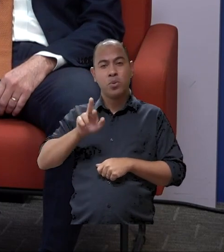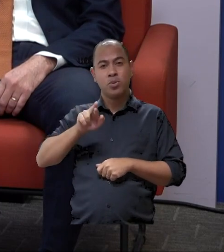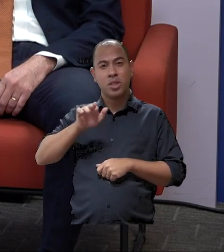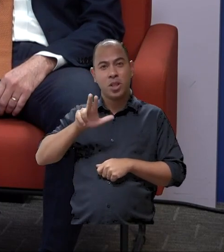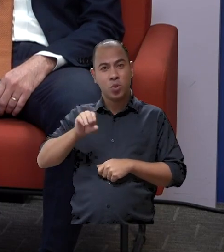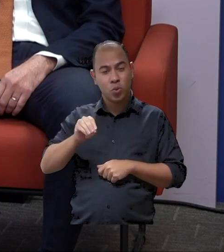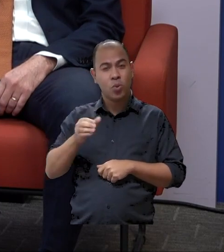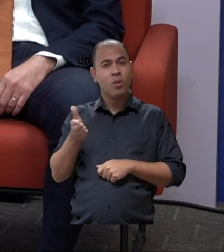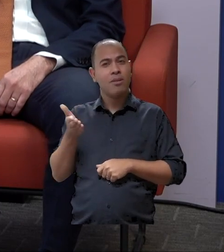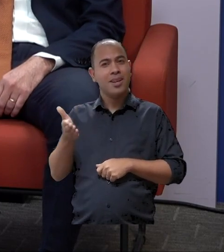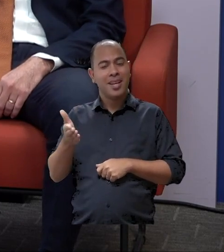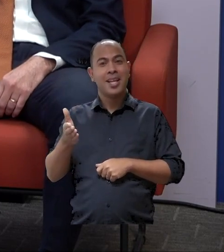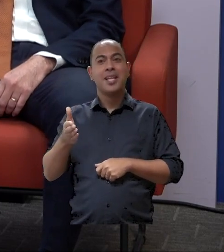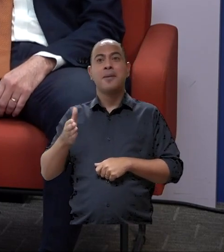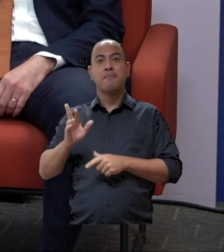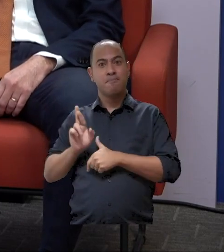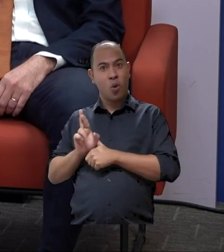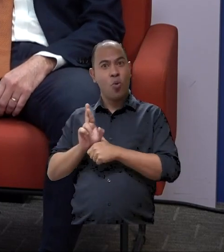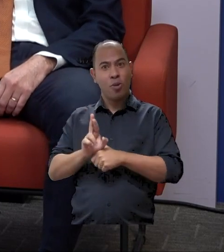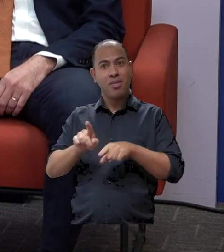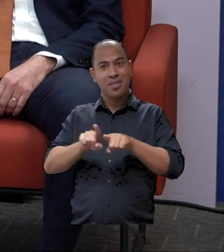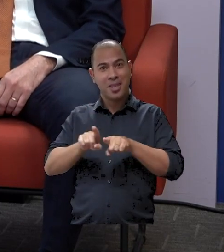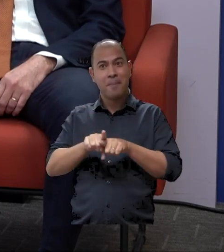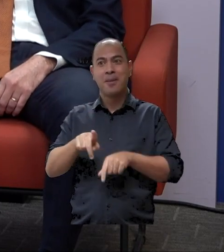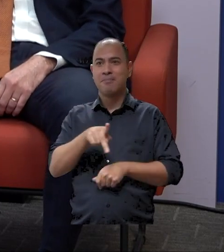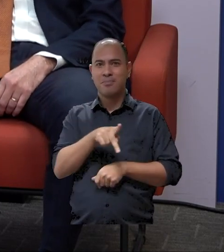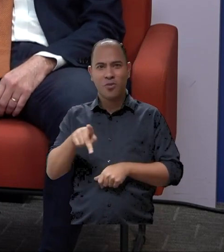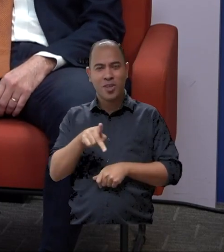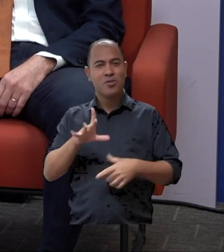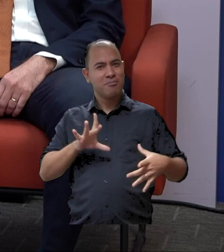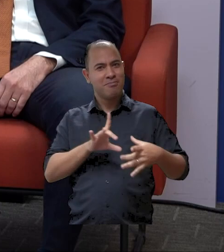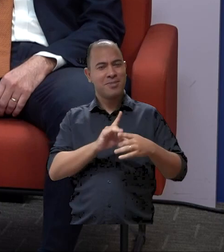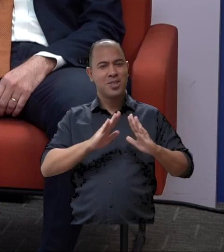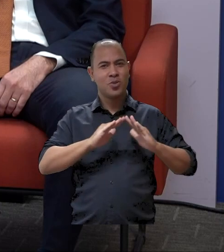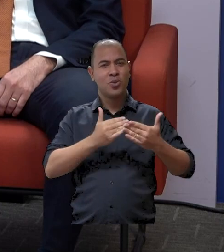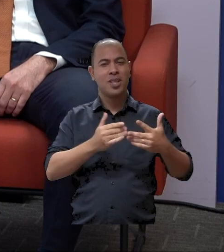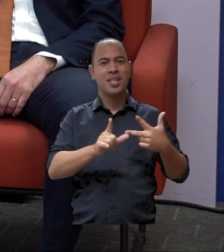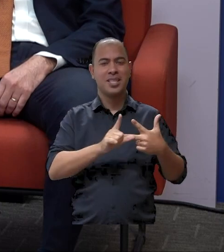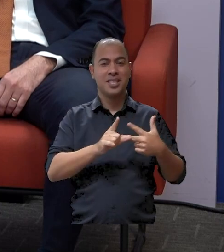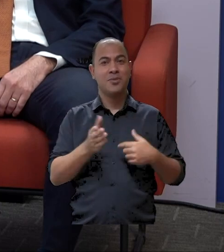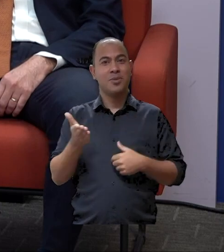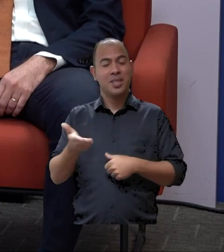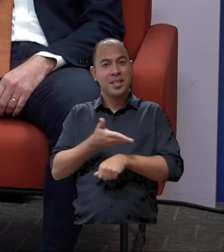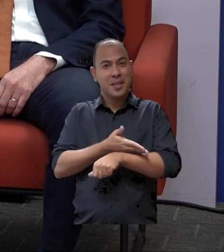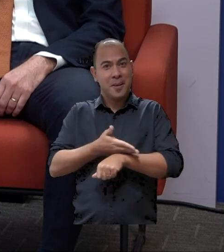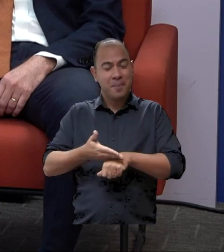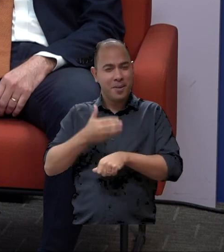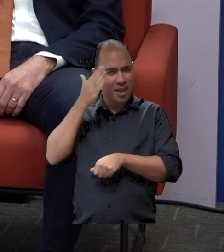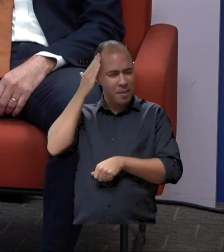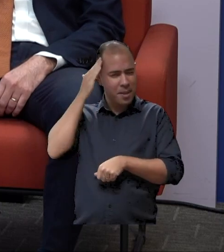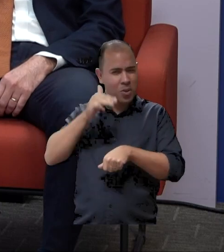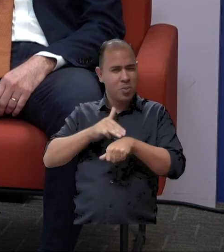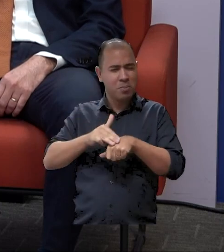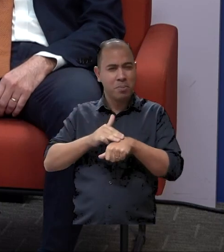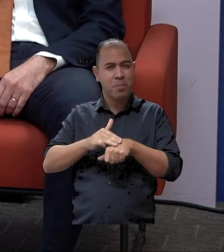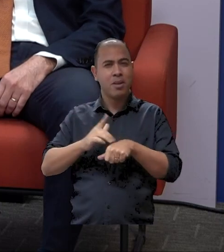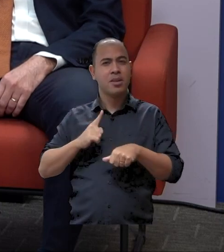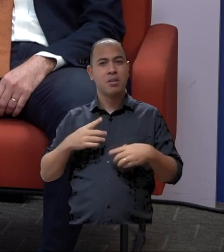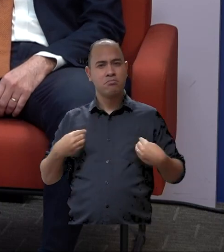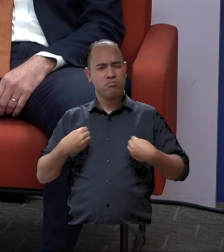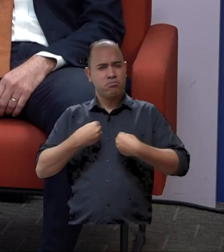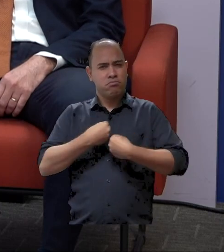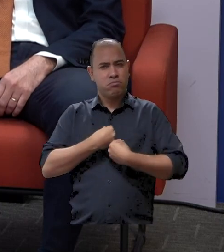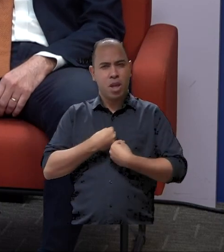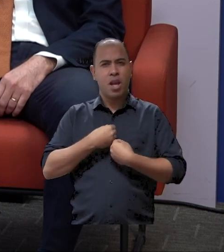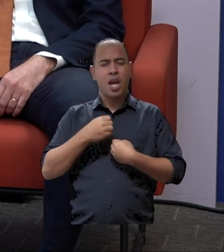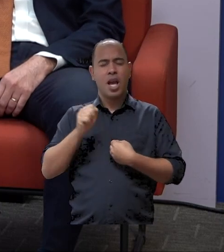é procurador e professor, colaborador da Escola do Legislativo. Ele é branco do cabelo preto. Castanho, está vestindo um terno completo